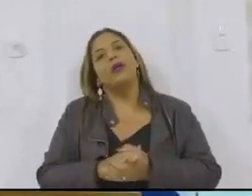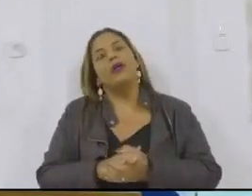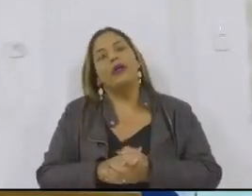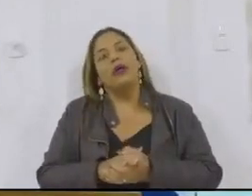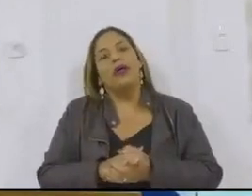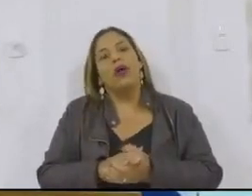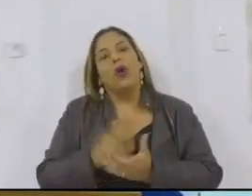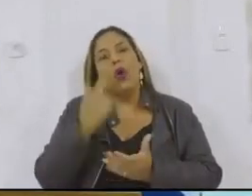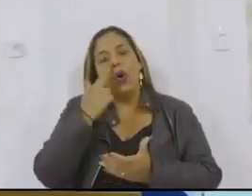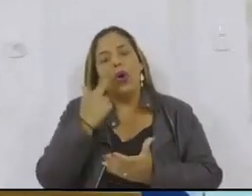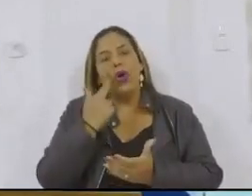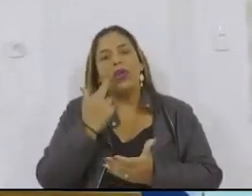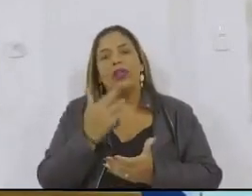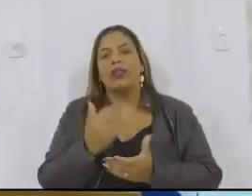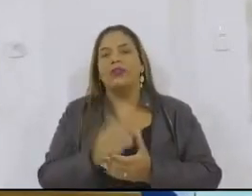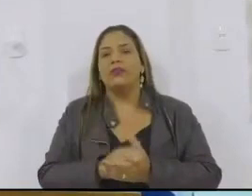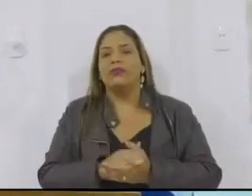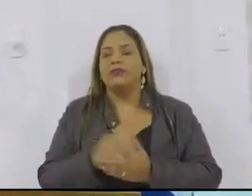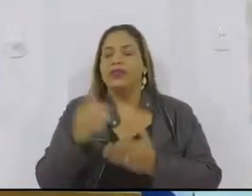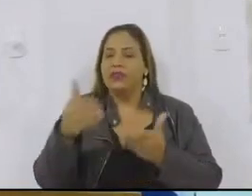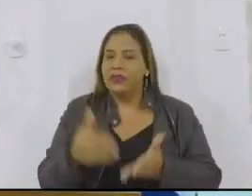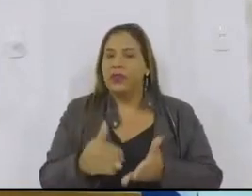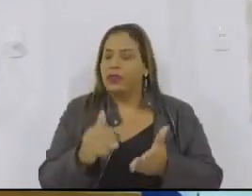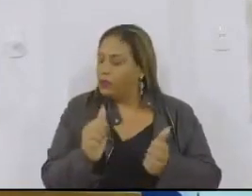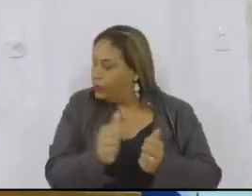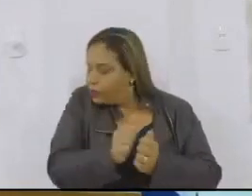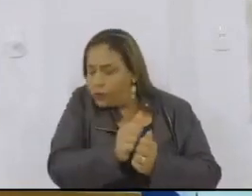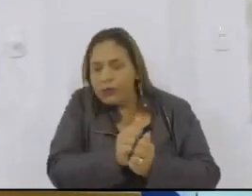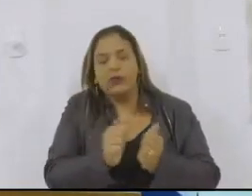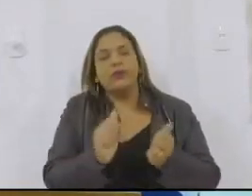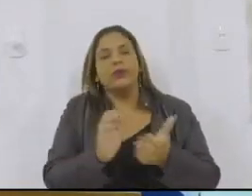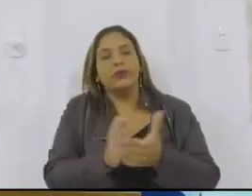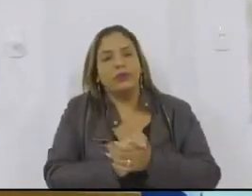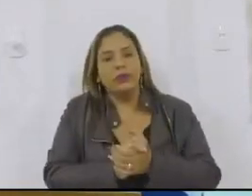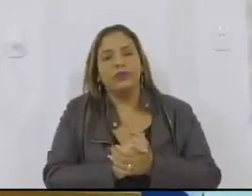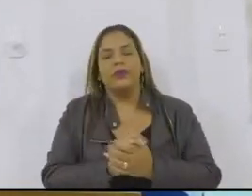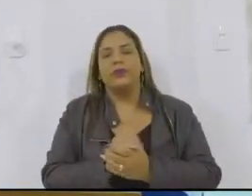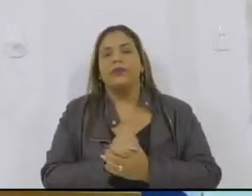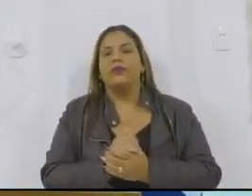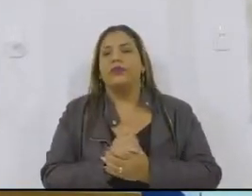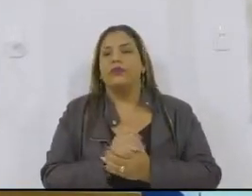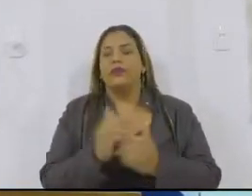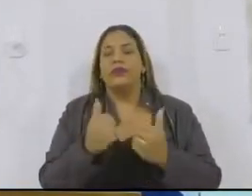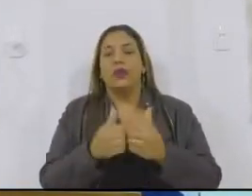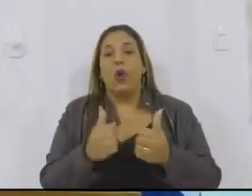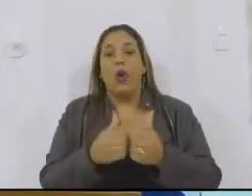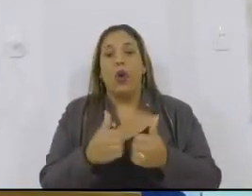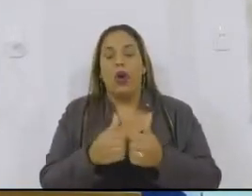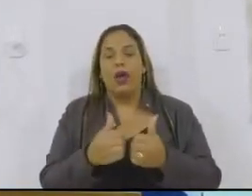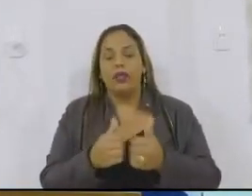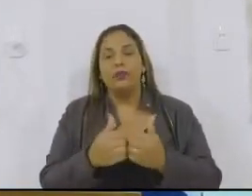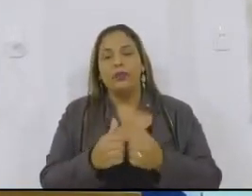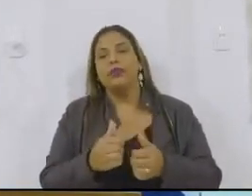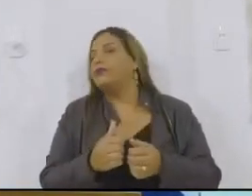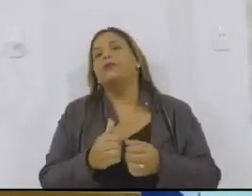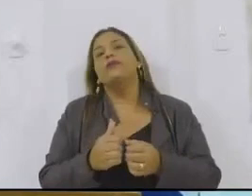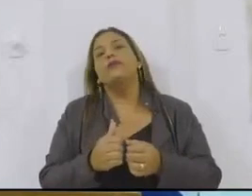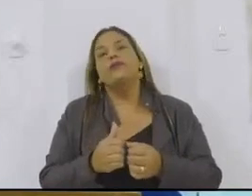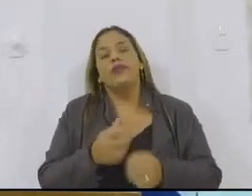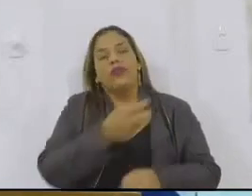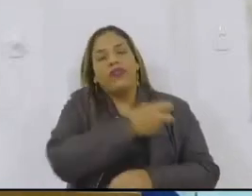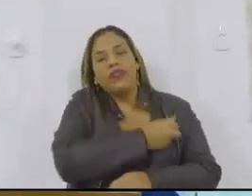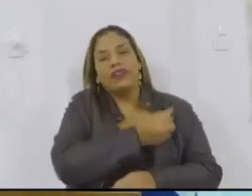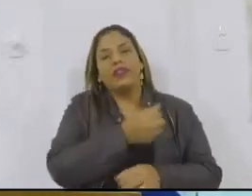no Pinhão, né, no próximo Vila das Hortênsias, ali no Minha Casa Minha Vida, desse evento da Rota do Ônibus da Cruz Vermelha. É gratificante